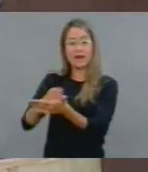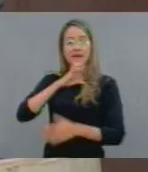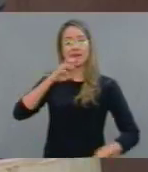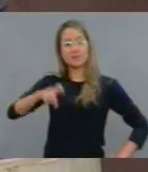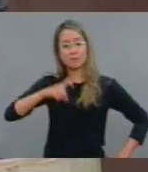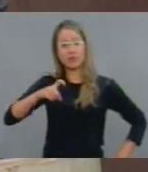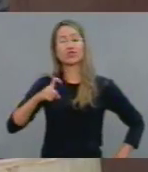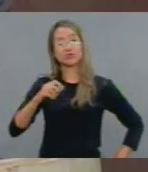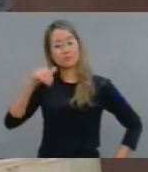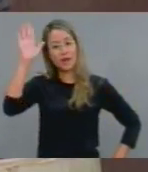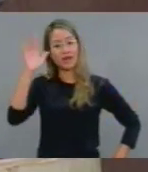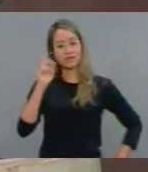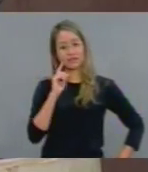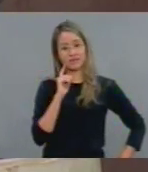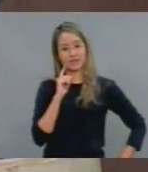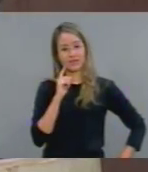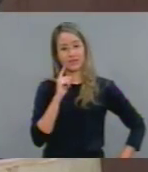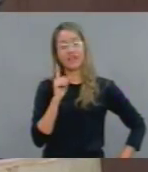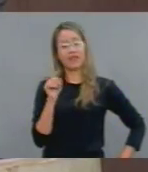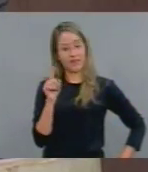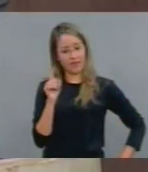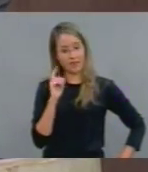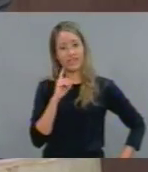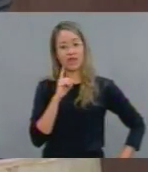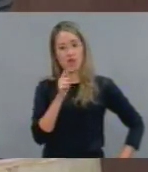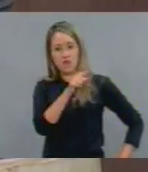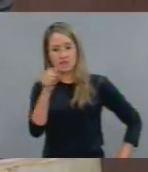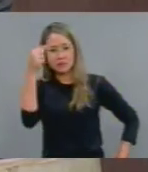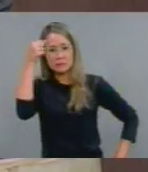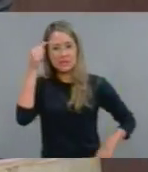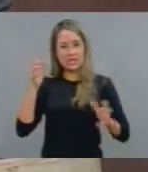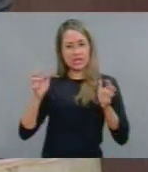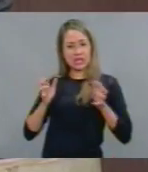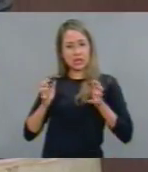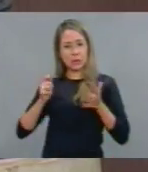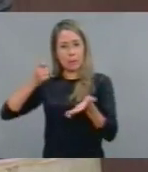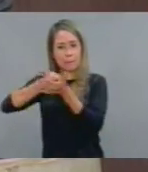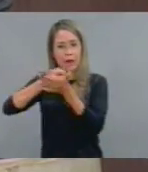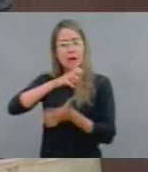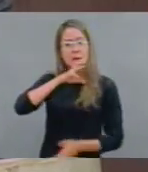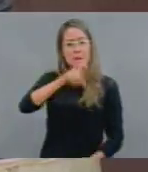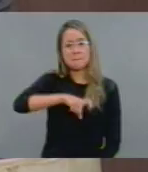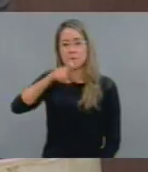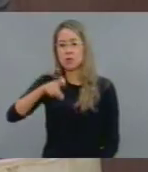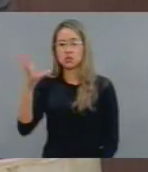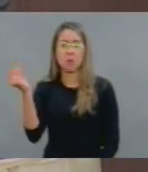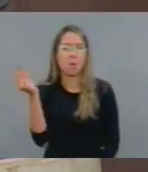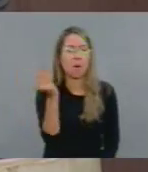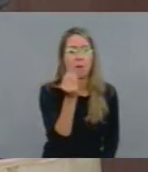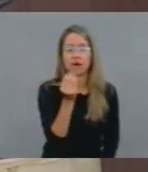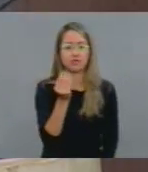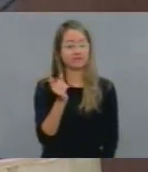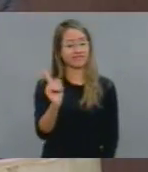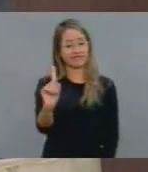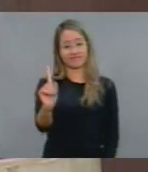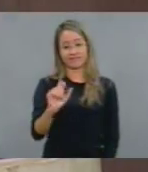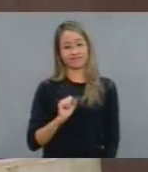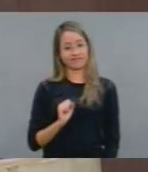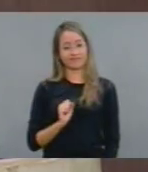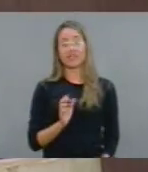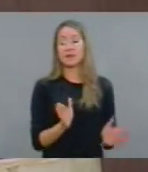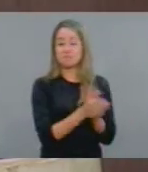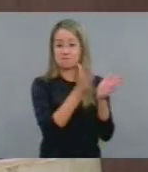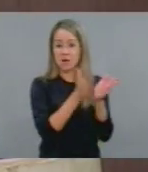a maioria dos impostos no Brasil, é o mais pobre, pudesse não continuar sendo ele o principal apenado